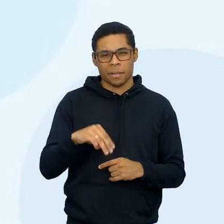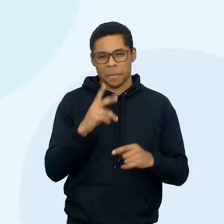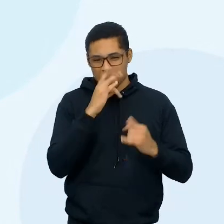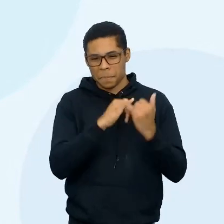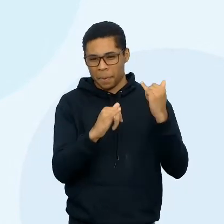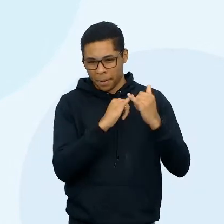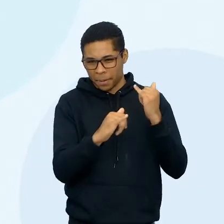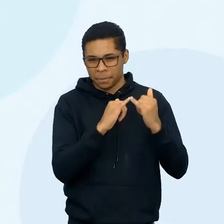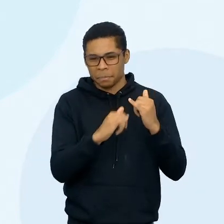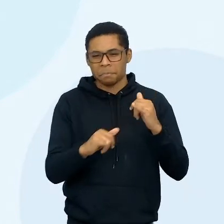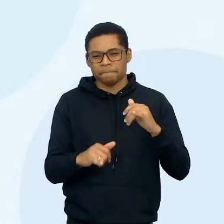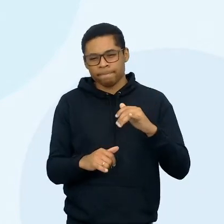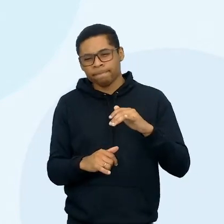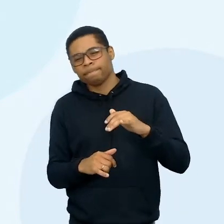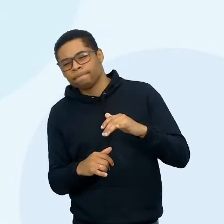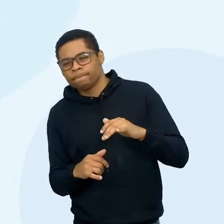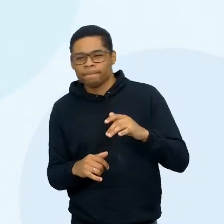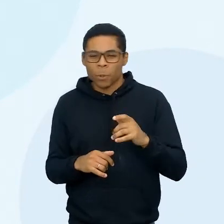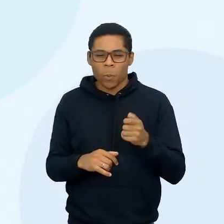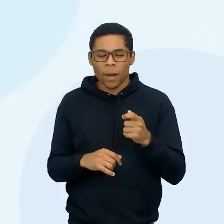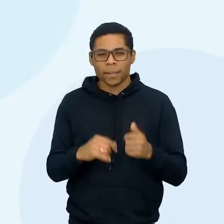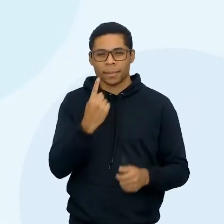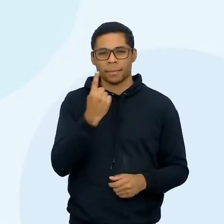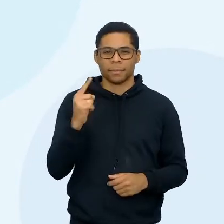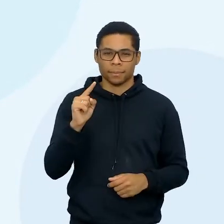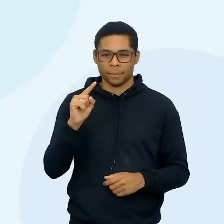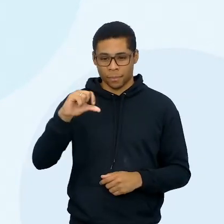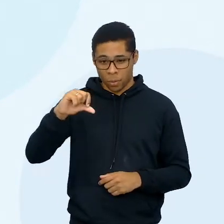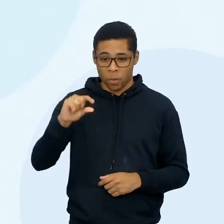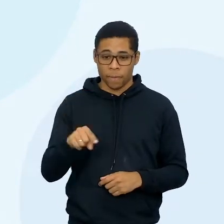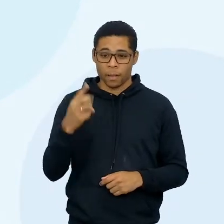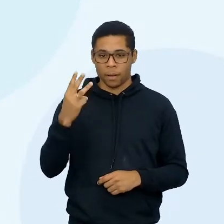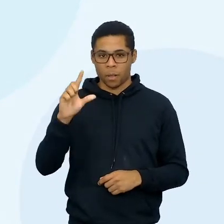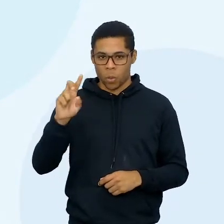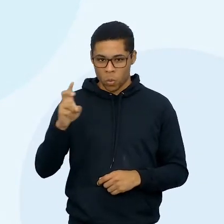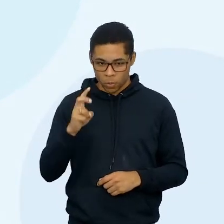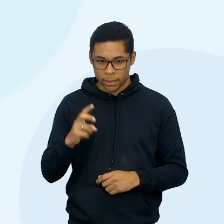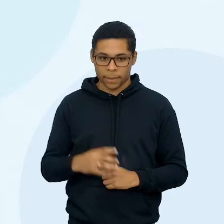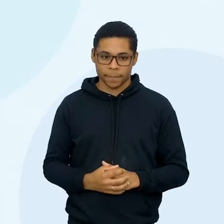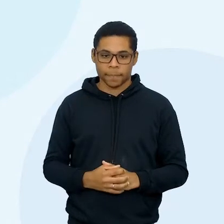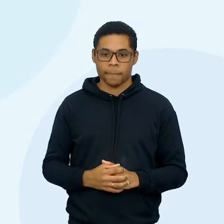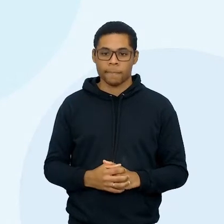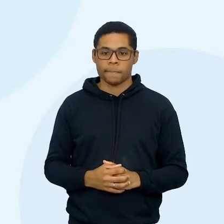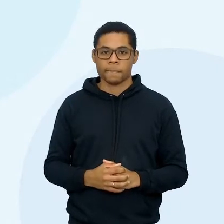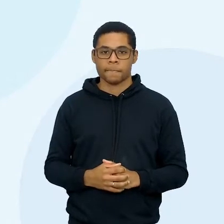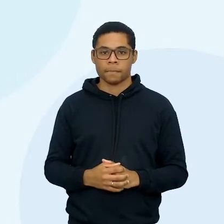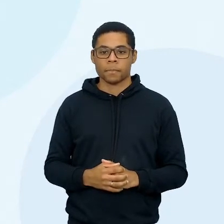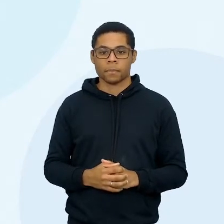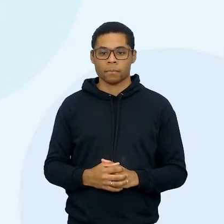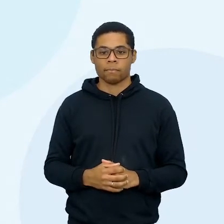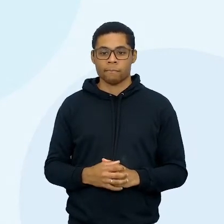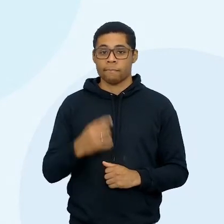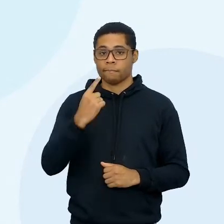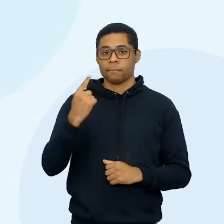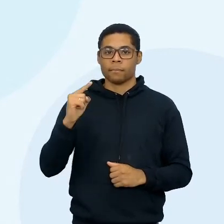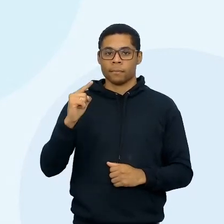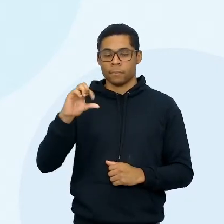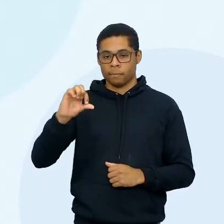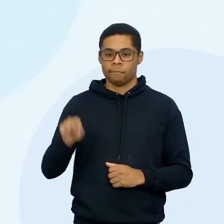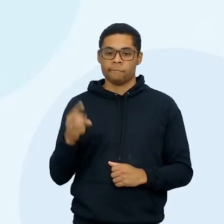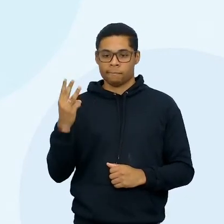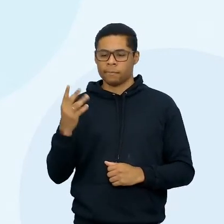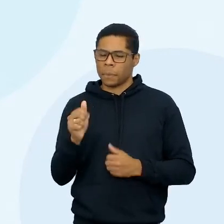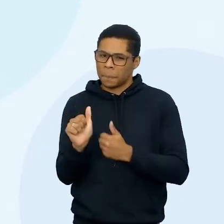e quase a quantidade ali em medição com um luxímetro de 119,3,